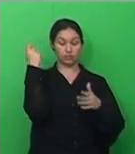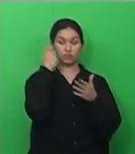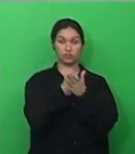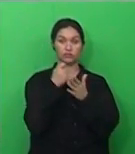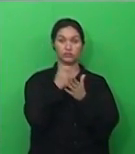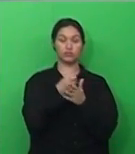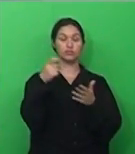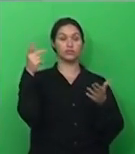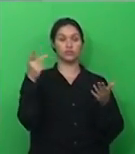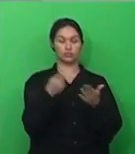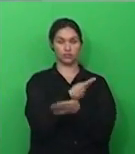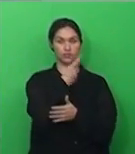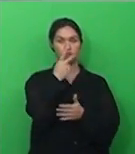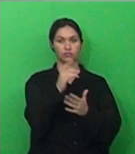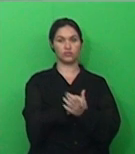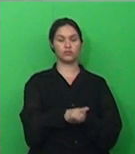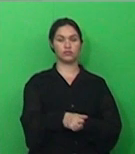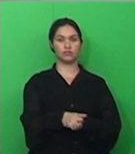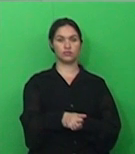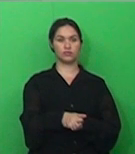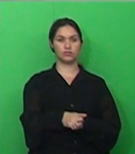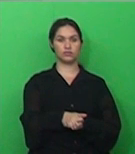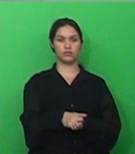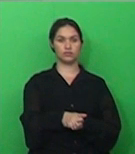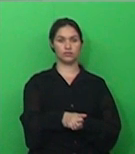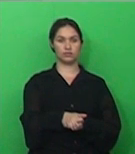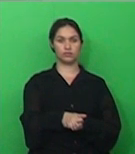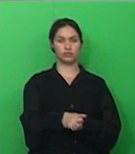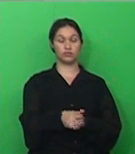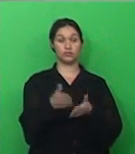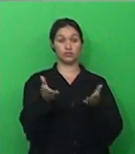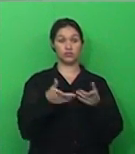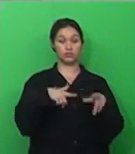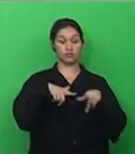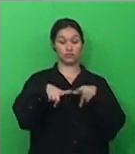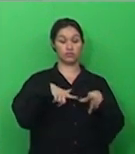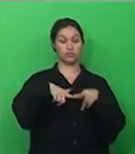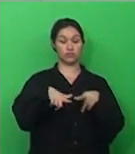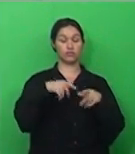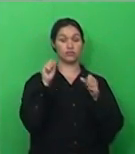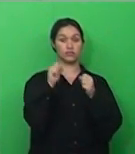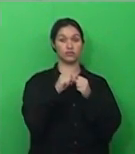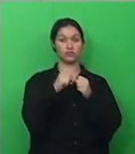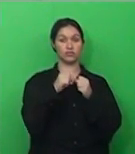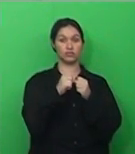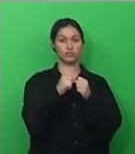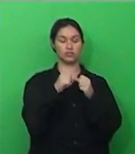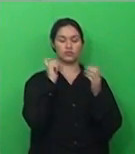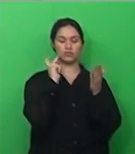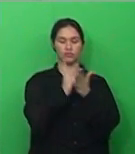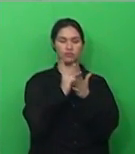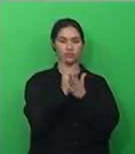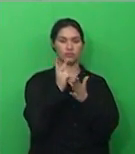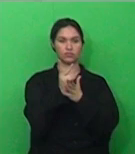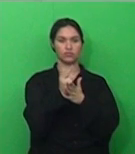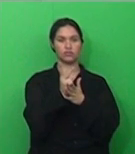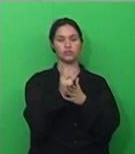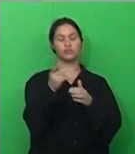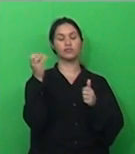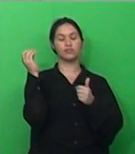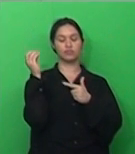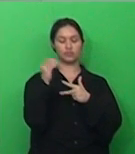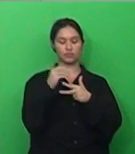que tornaram possível a continuidade do trabalho realizado por aquelas meninas junto à Unesc, e